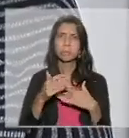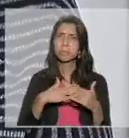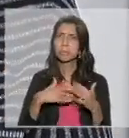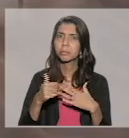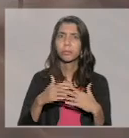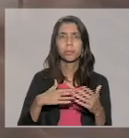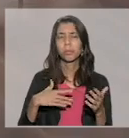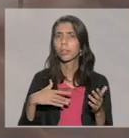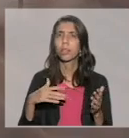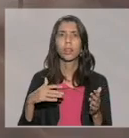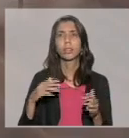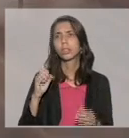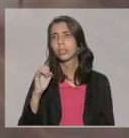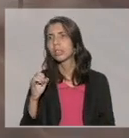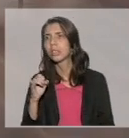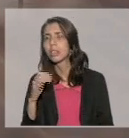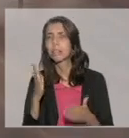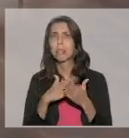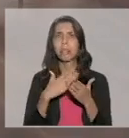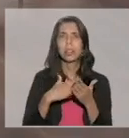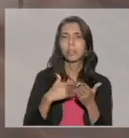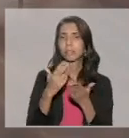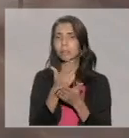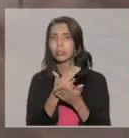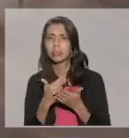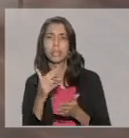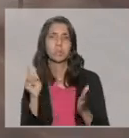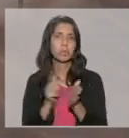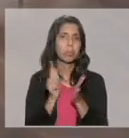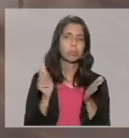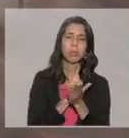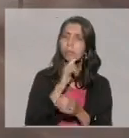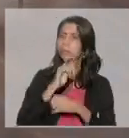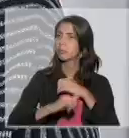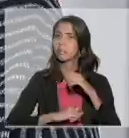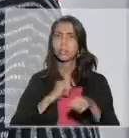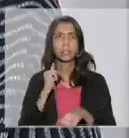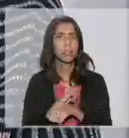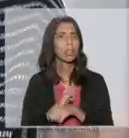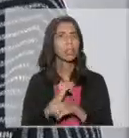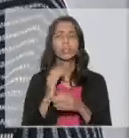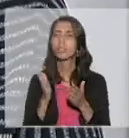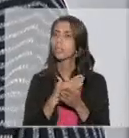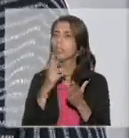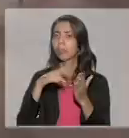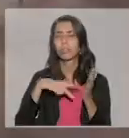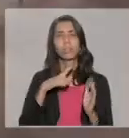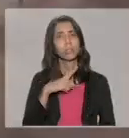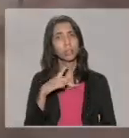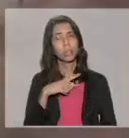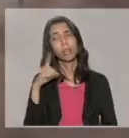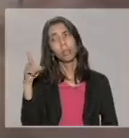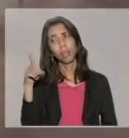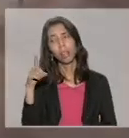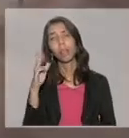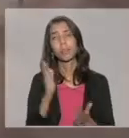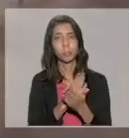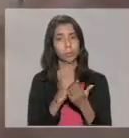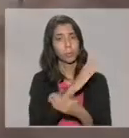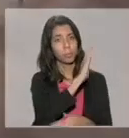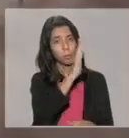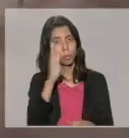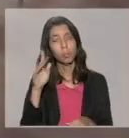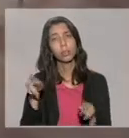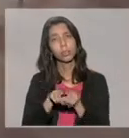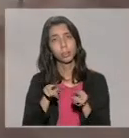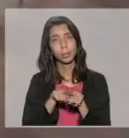importa. Também. E não importa se é gibi, se é jornal, se é na internet, a leitura está no ar. Lá na biblioteca também, eu de